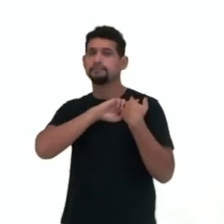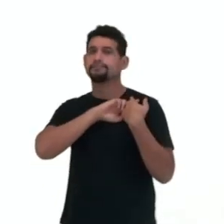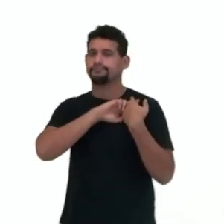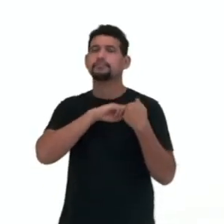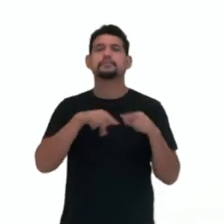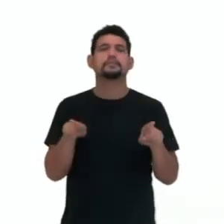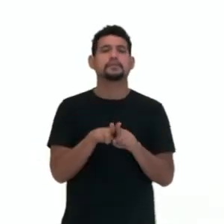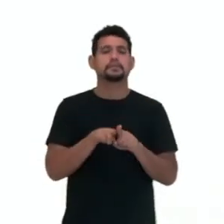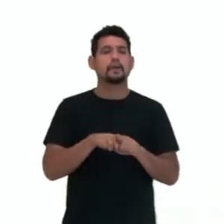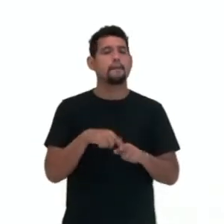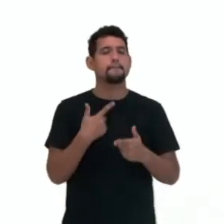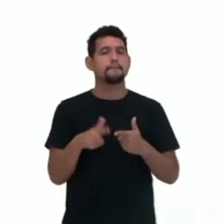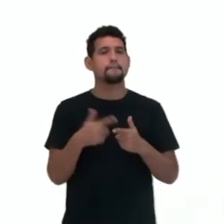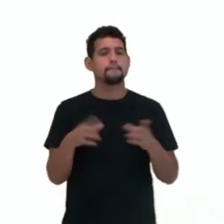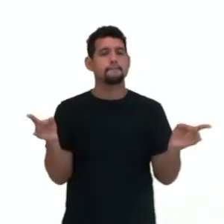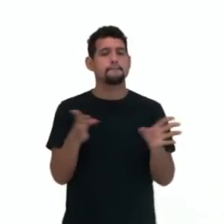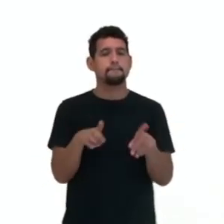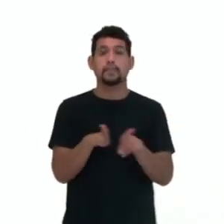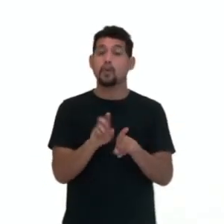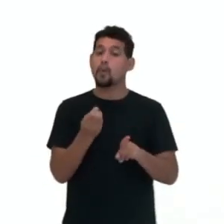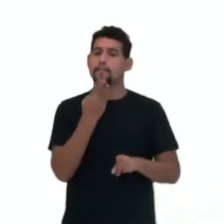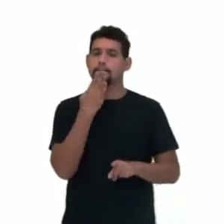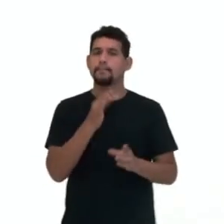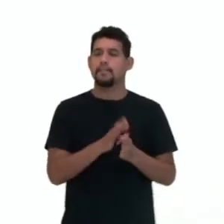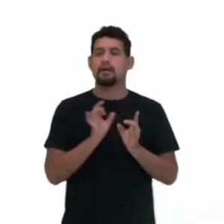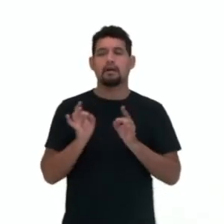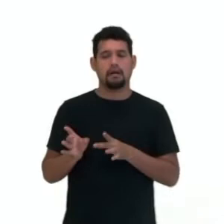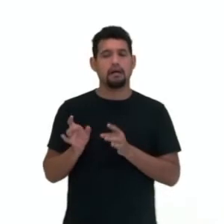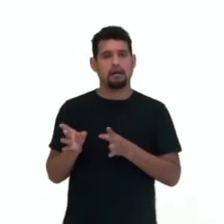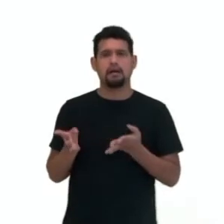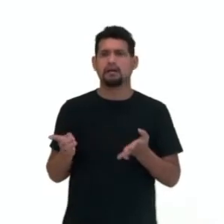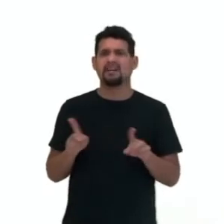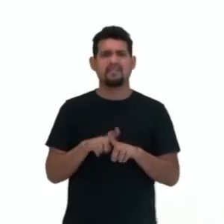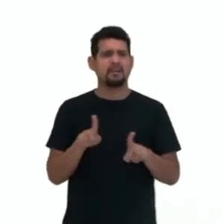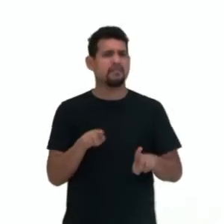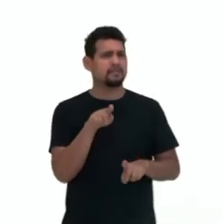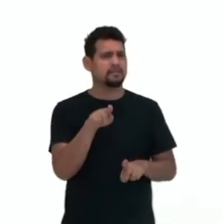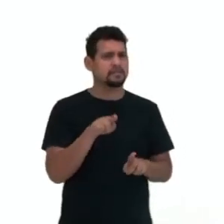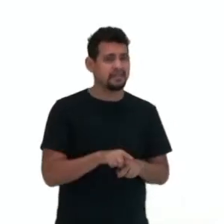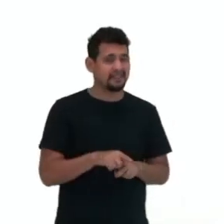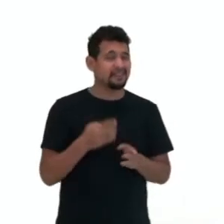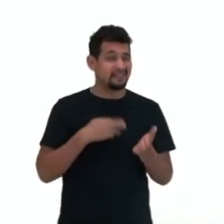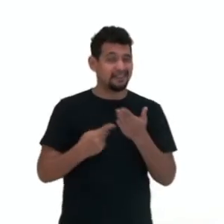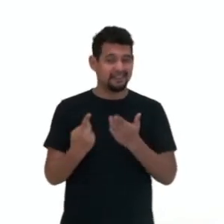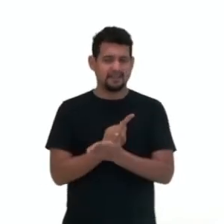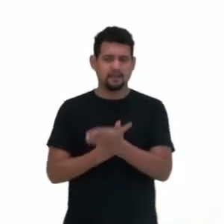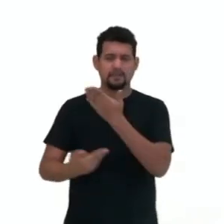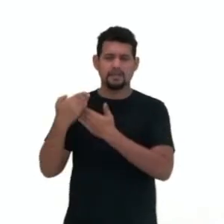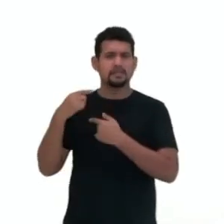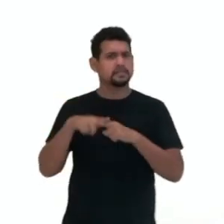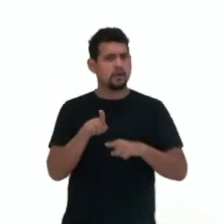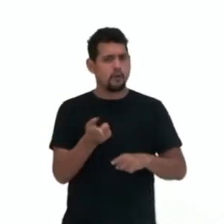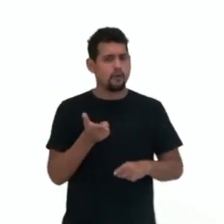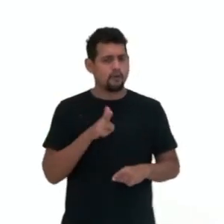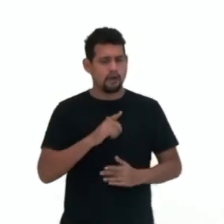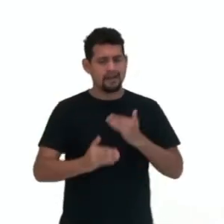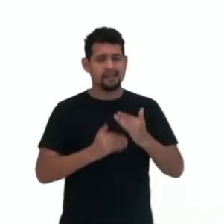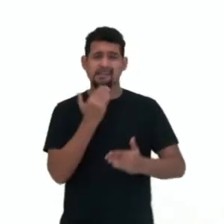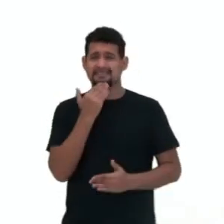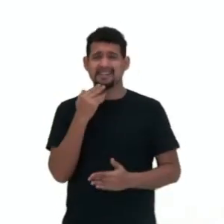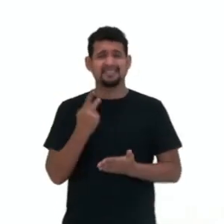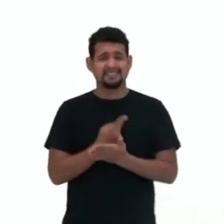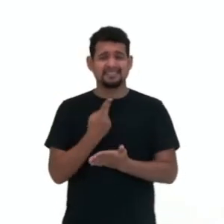e resolvam essa crise ou renunciem. Vocês nos falharam no passado. Se vocês continuarem nos falhando